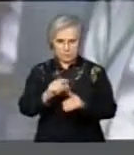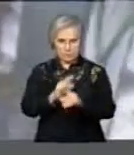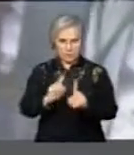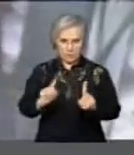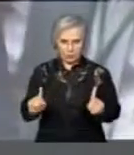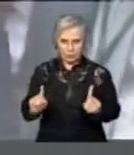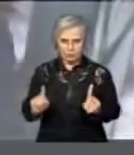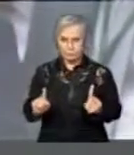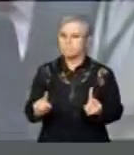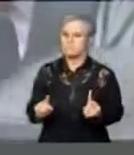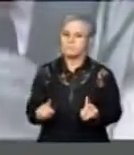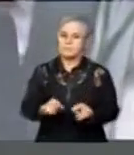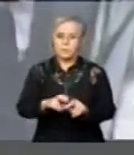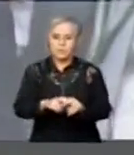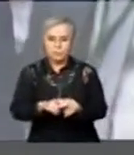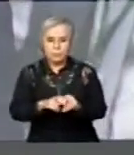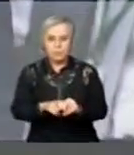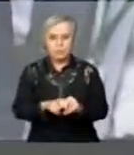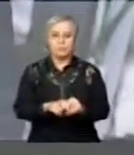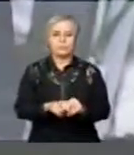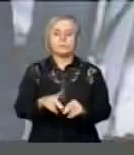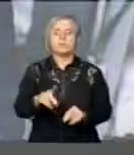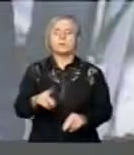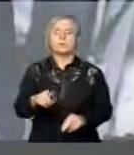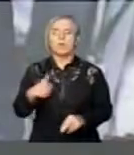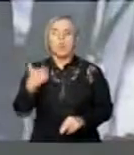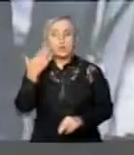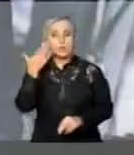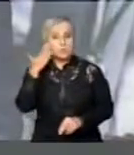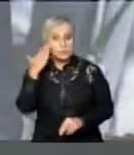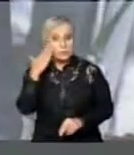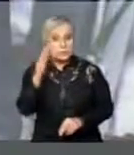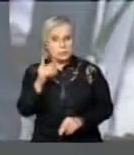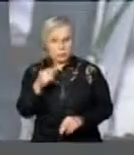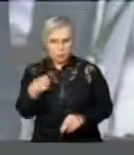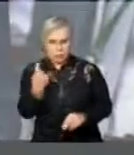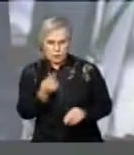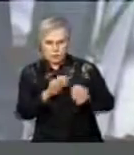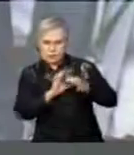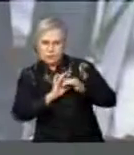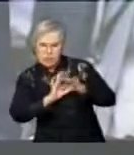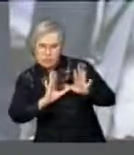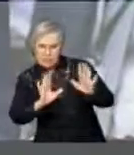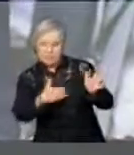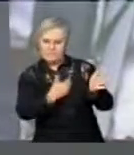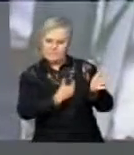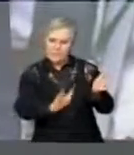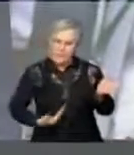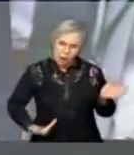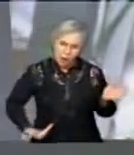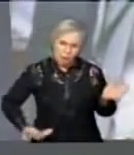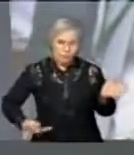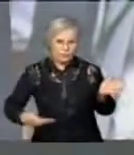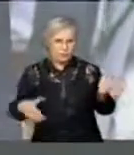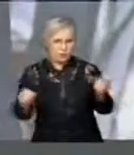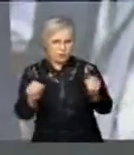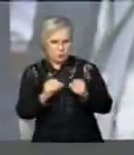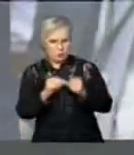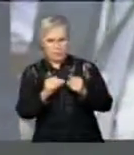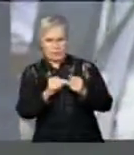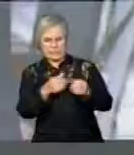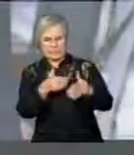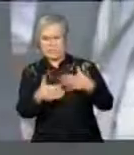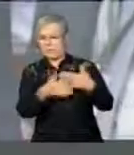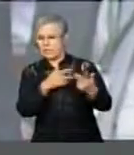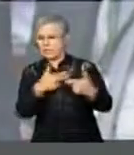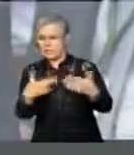não, porque entende que nós não podemos dar um cheque em branco para este governo, que